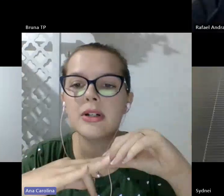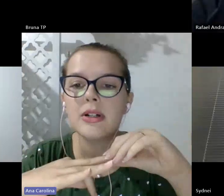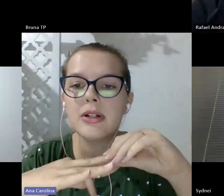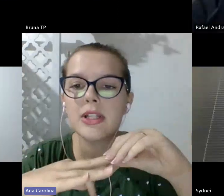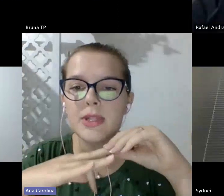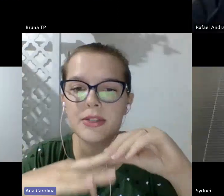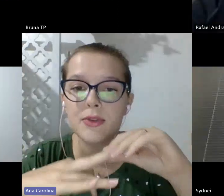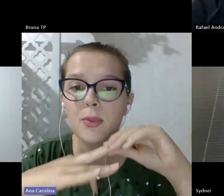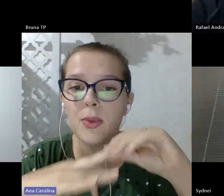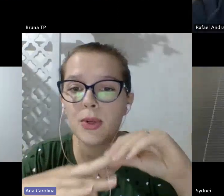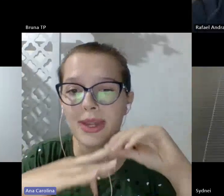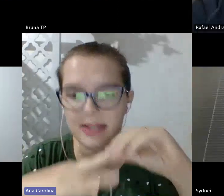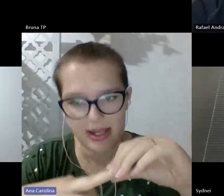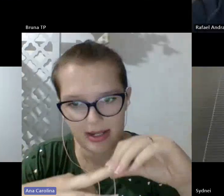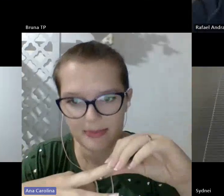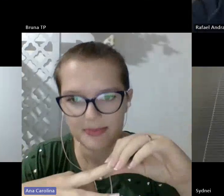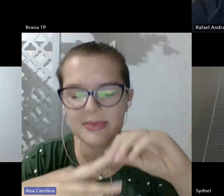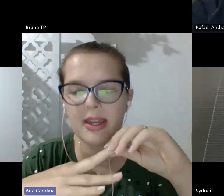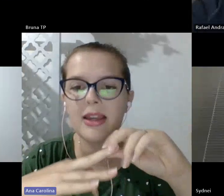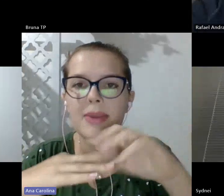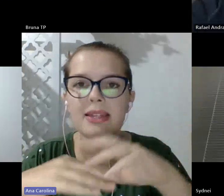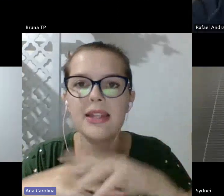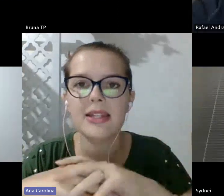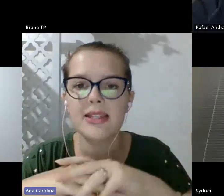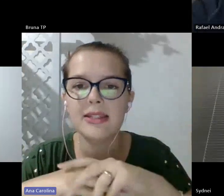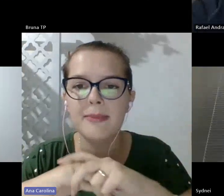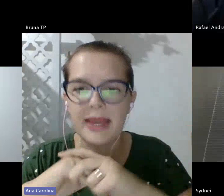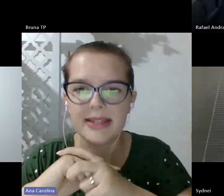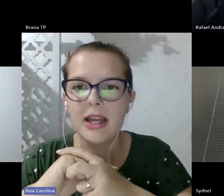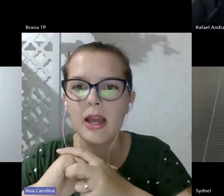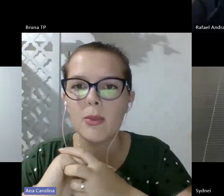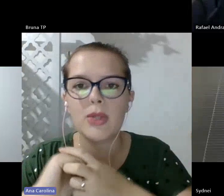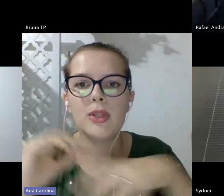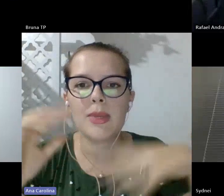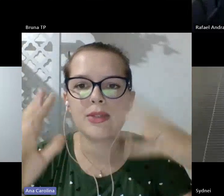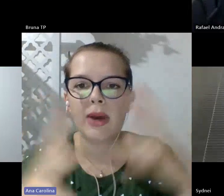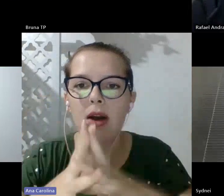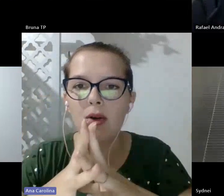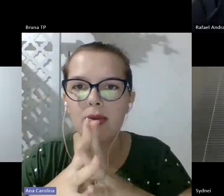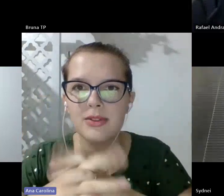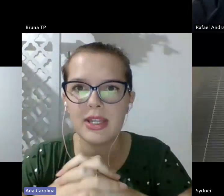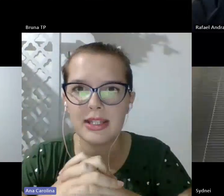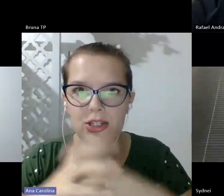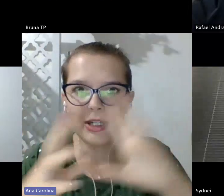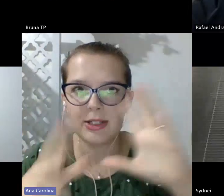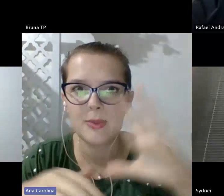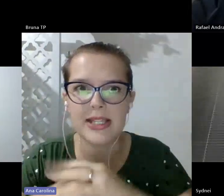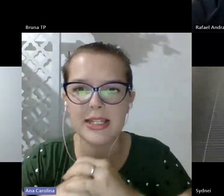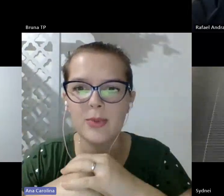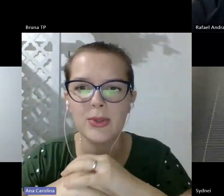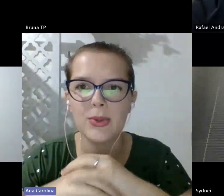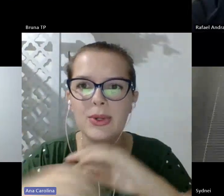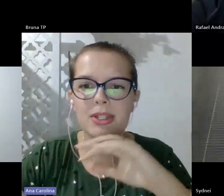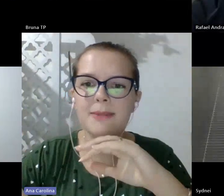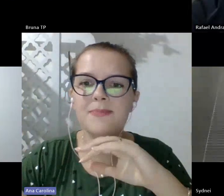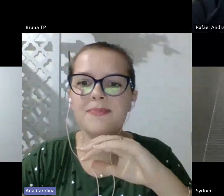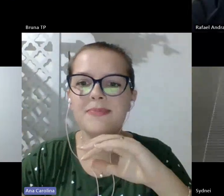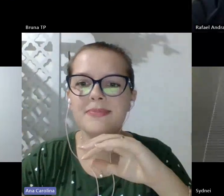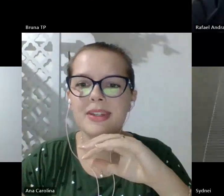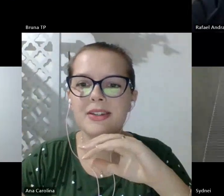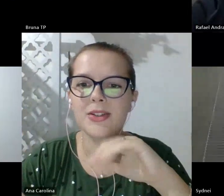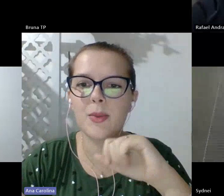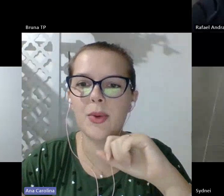grupo específico por matéria, tá? Que é bem interessante também. Boa noite, pessoal. Não sei quem está chegando mais aí, boa